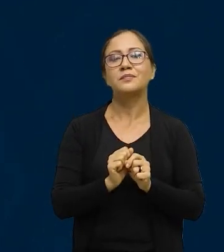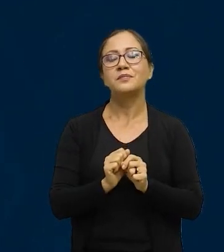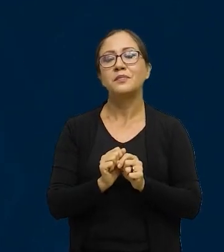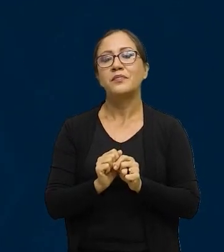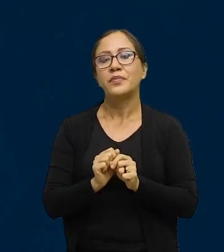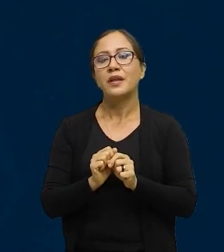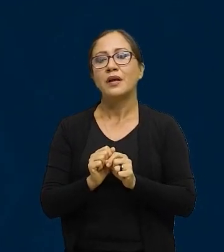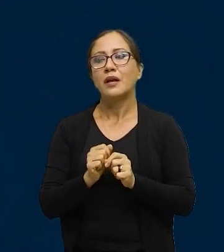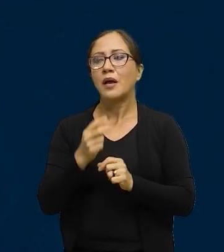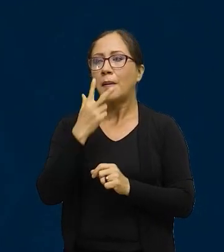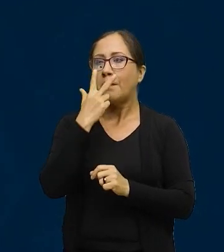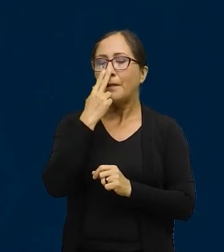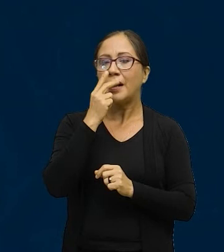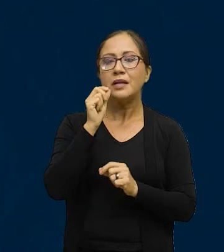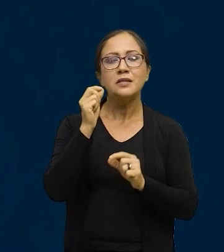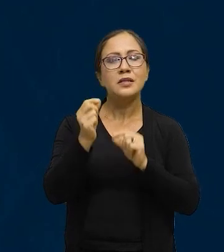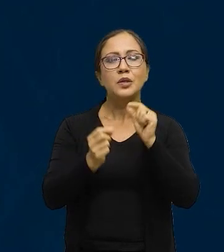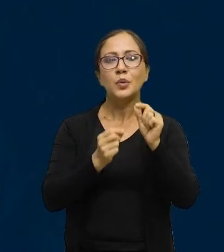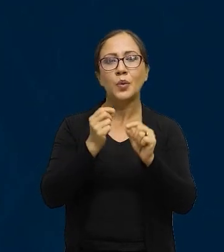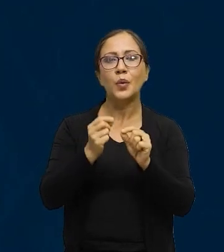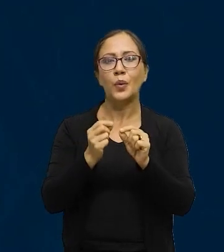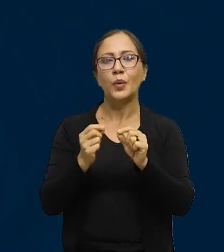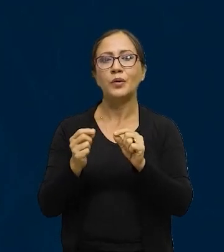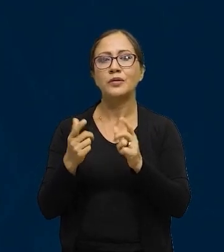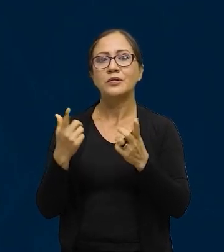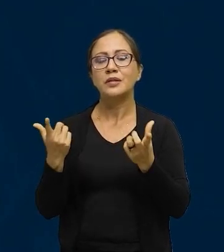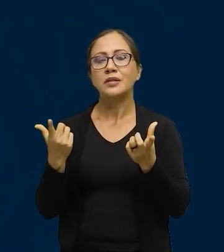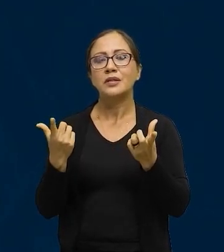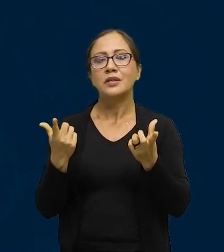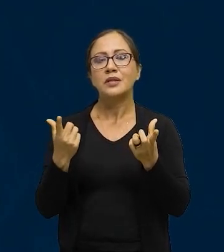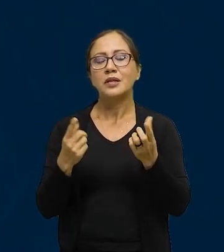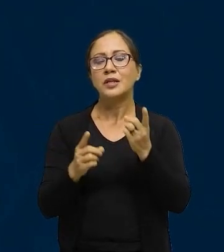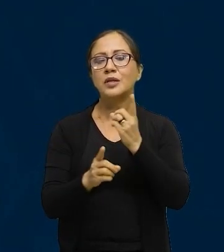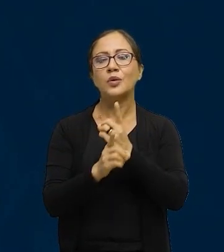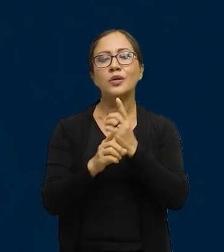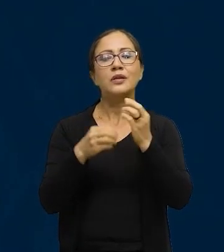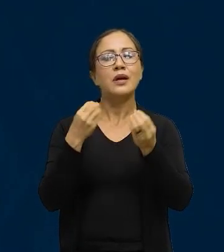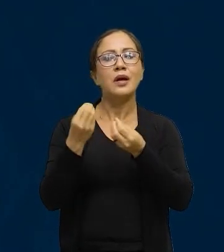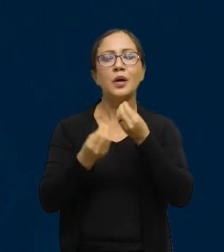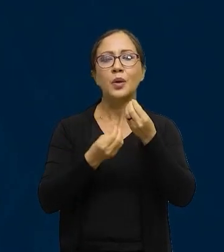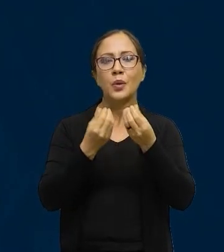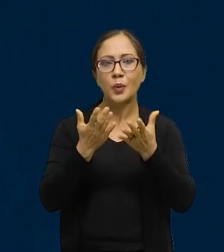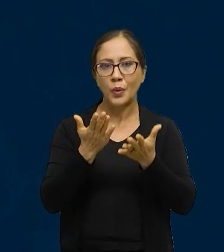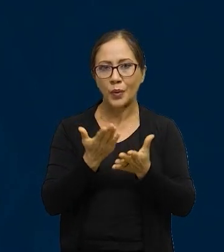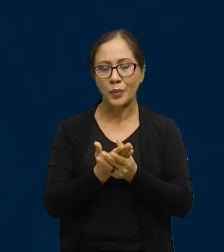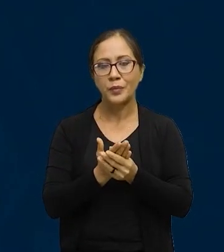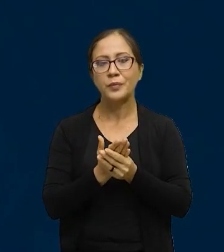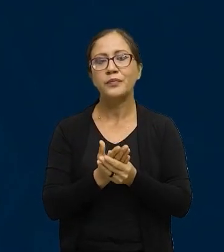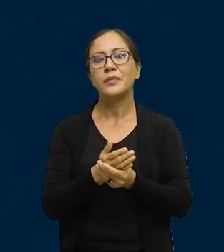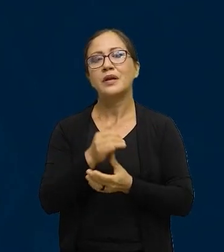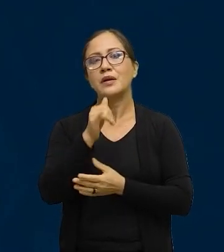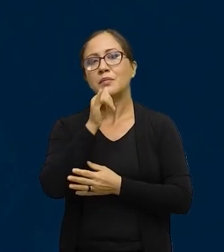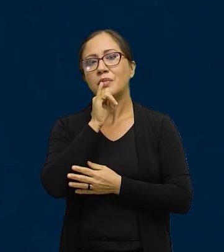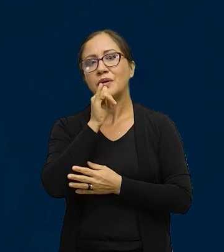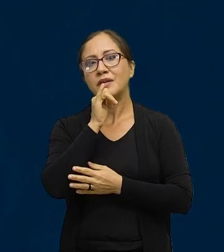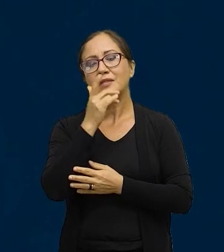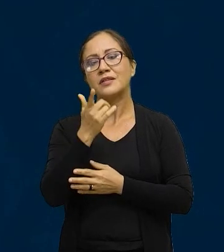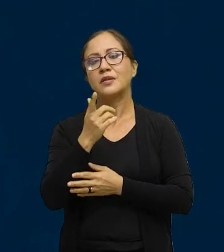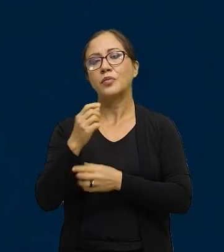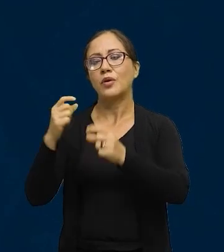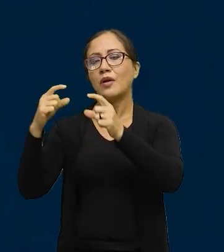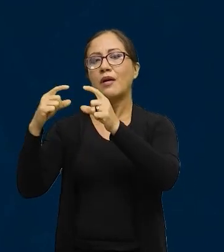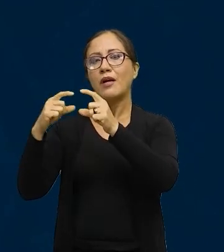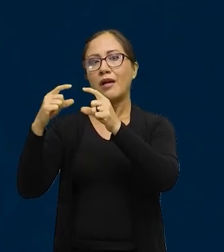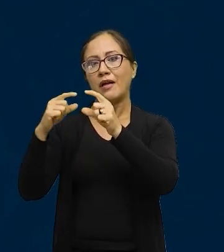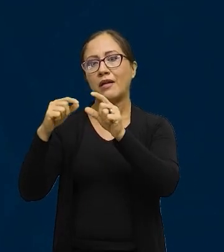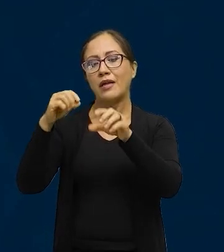a semelhança entre esse gênero textual. Onde é que eu posso encontrar esse gênero textual? Nós encontramos